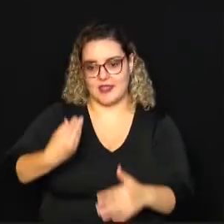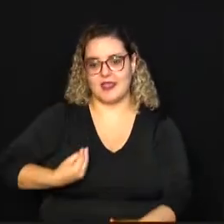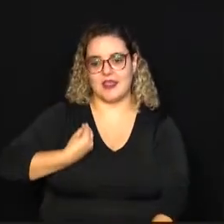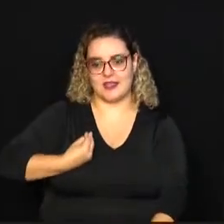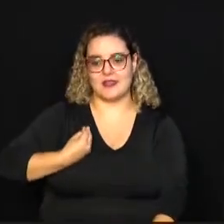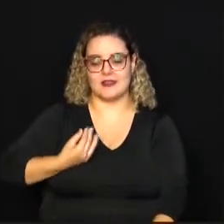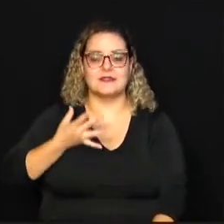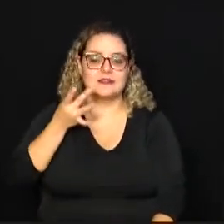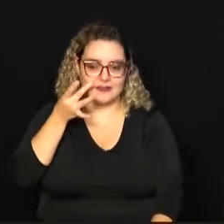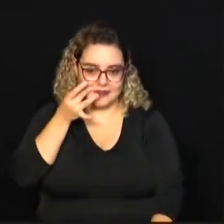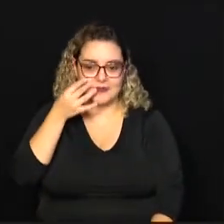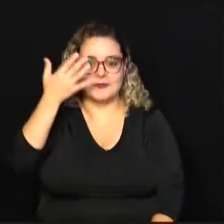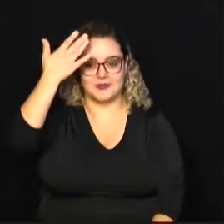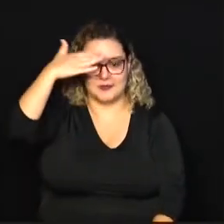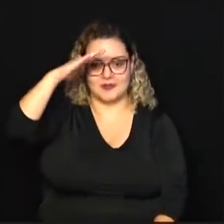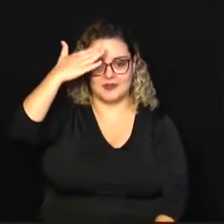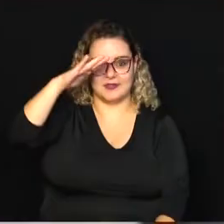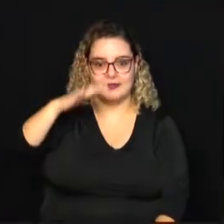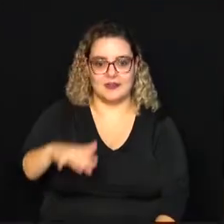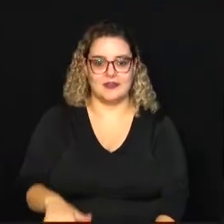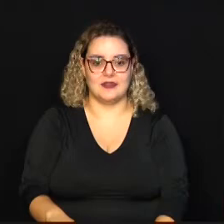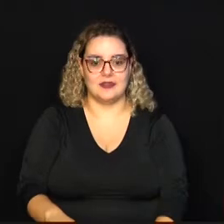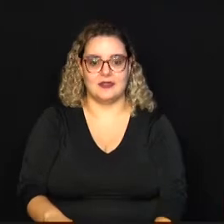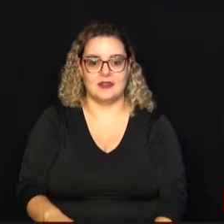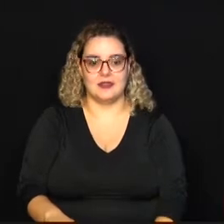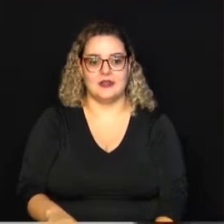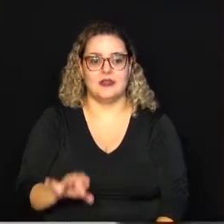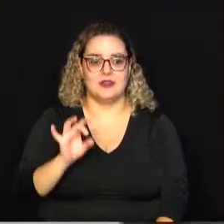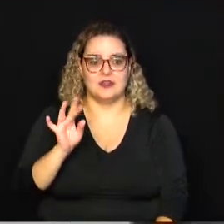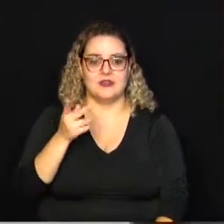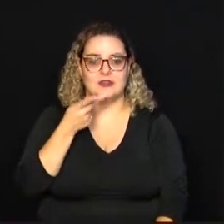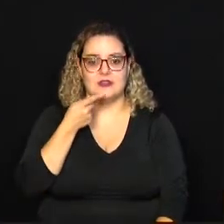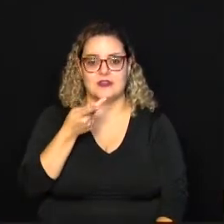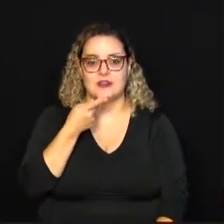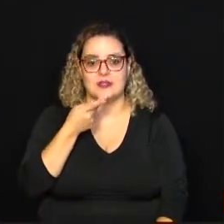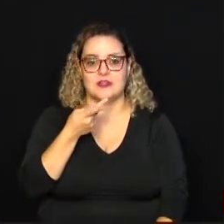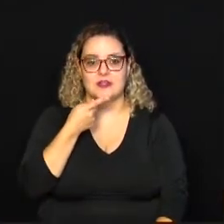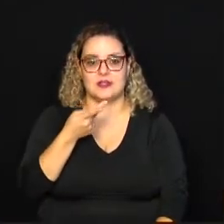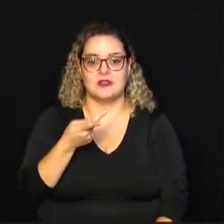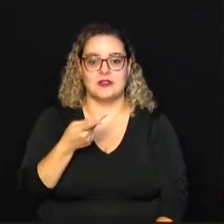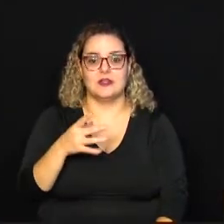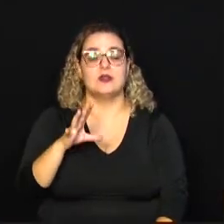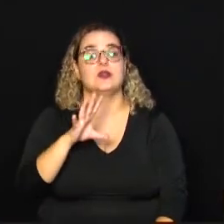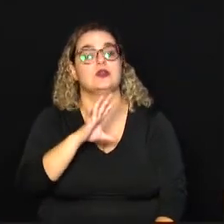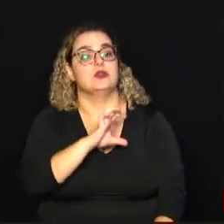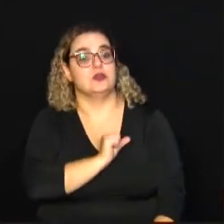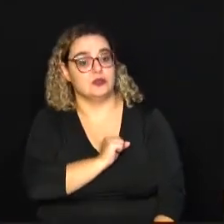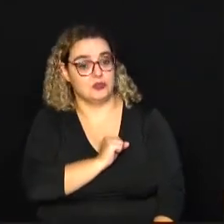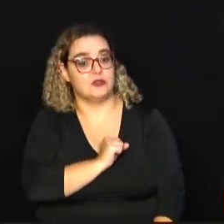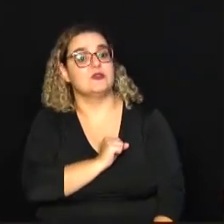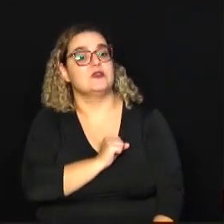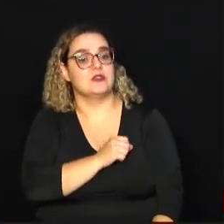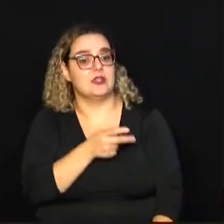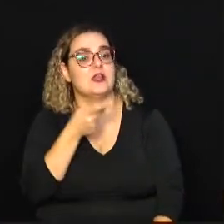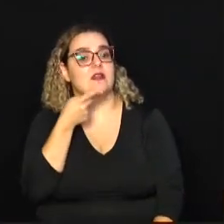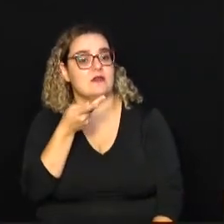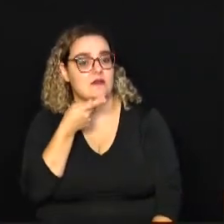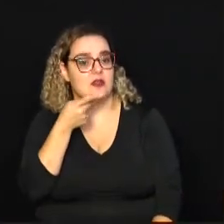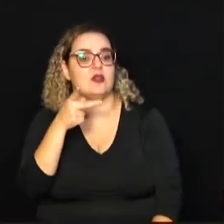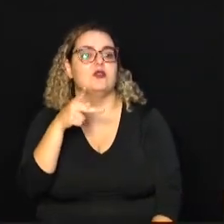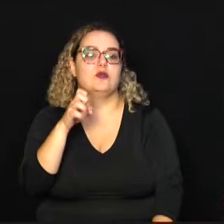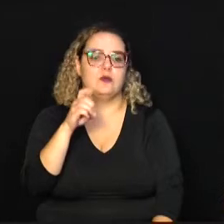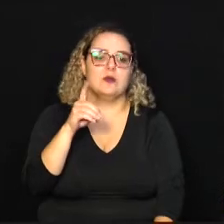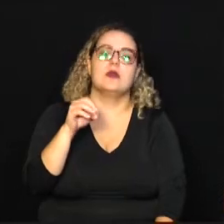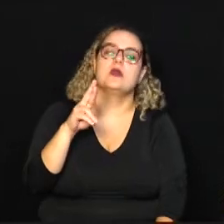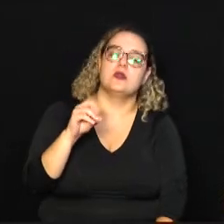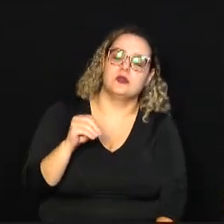vereador aqui. E se quiser fazer uma saudação. Eu só ia dizer que gostei muito da palestra do Pedro. Achei muito